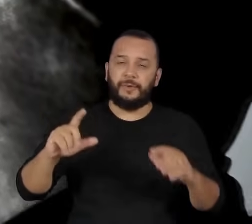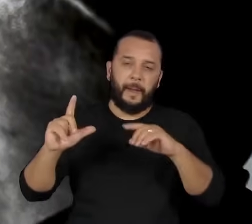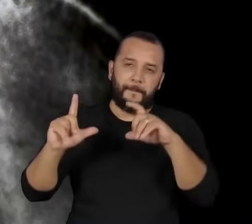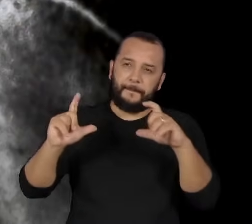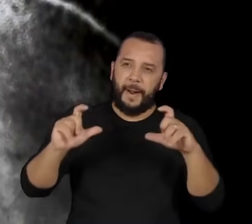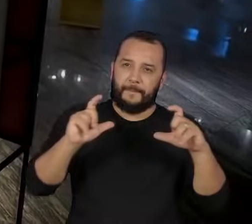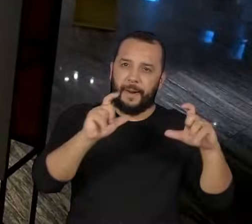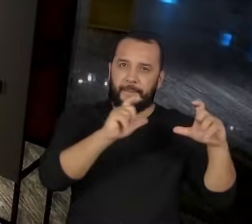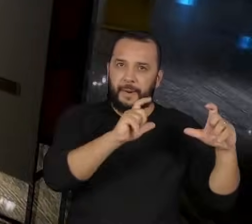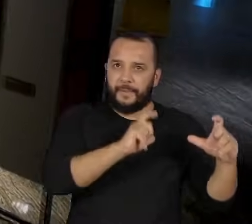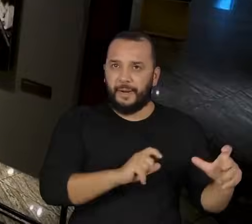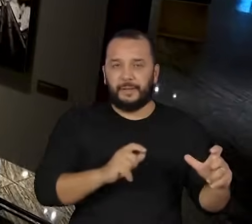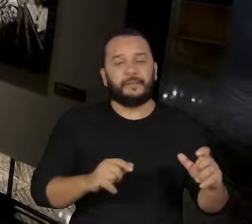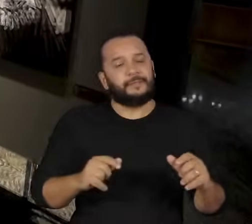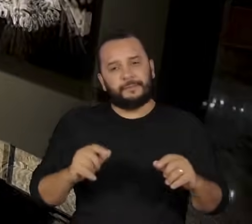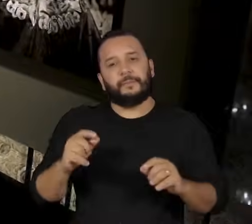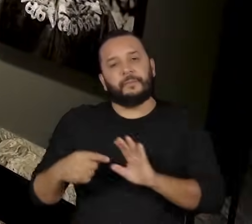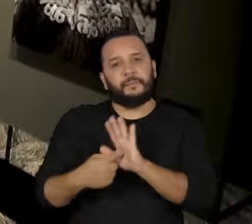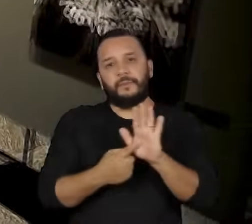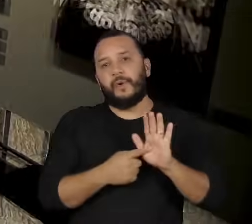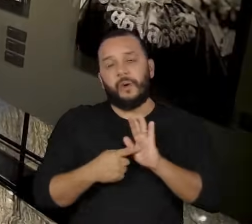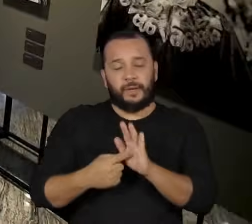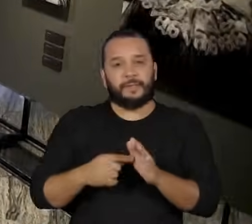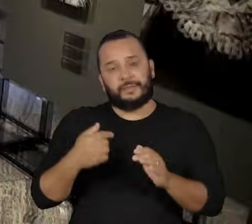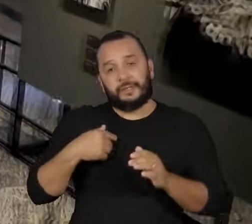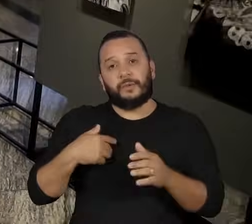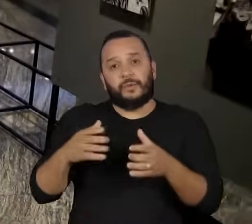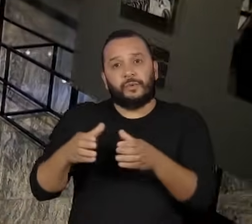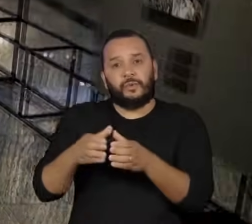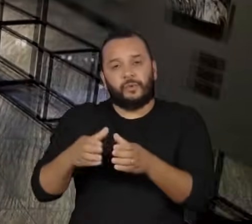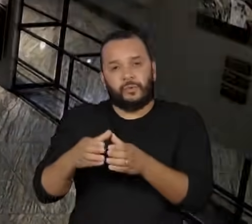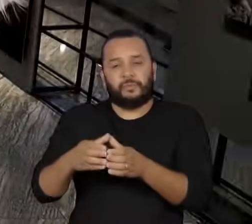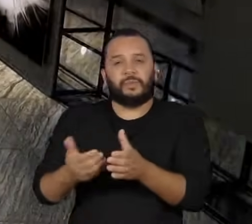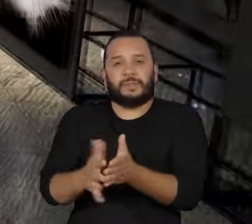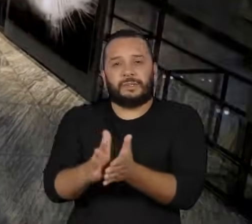retratos que abordam a velha guarda do samba aqui de São Paulo,